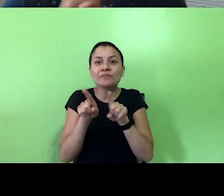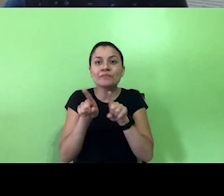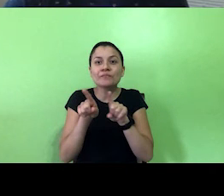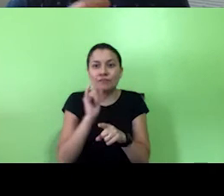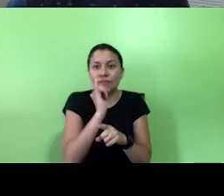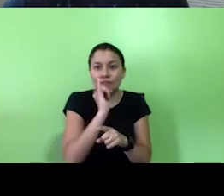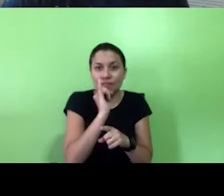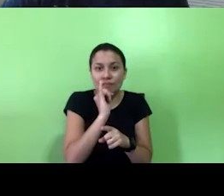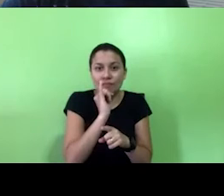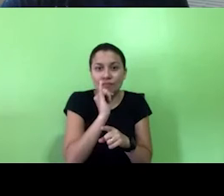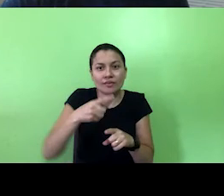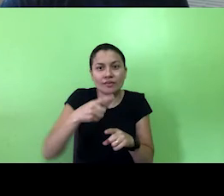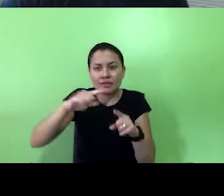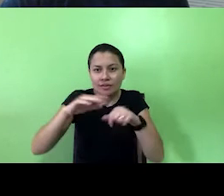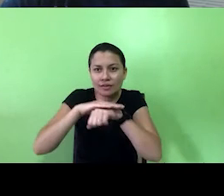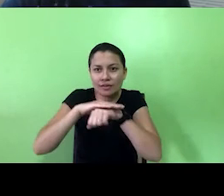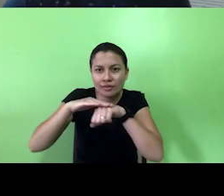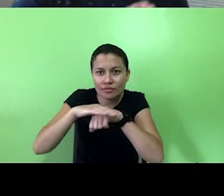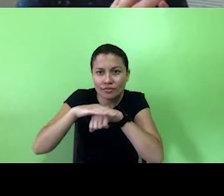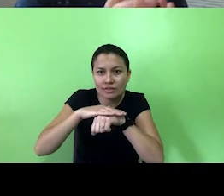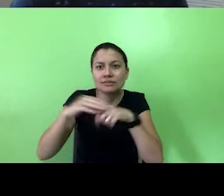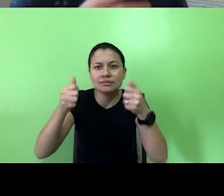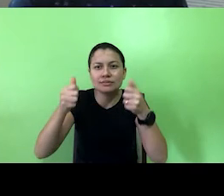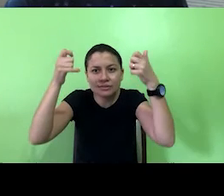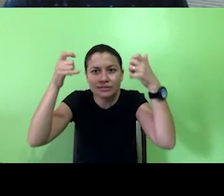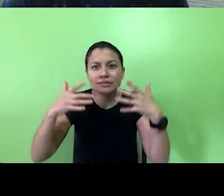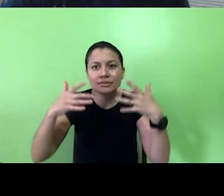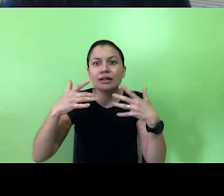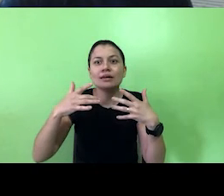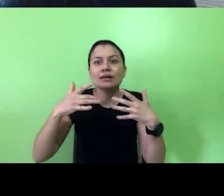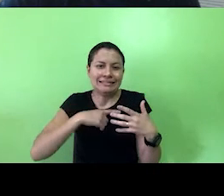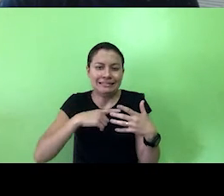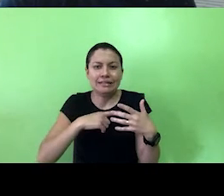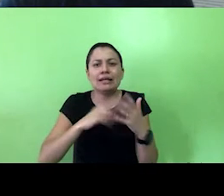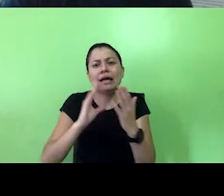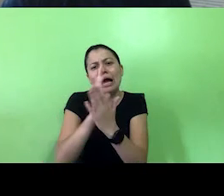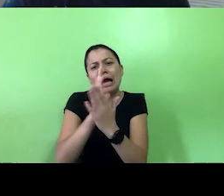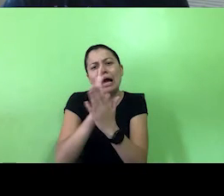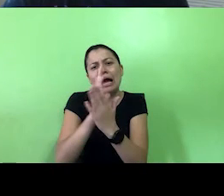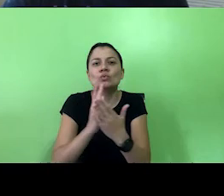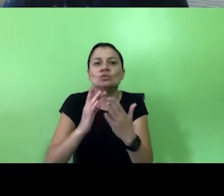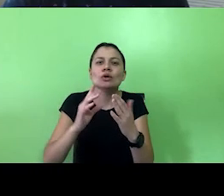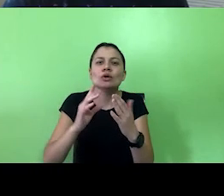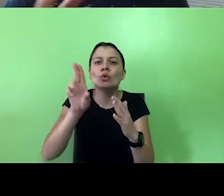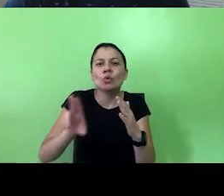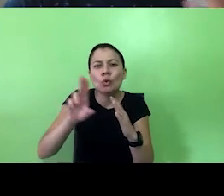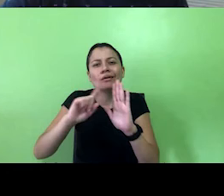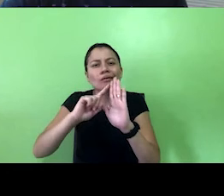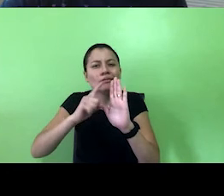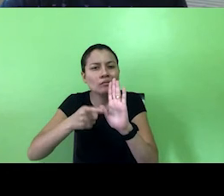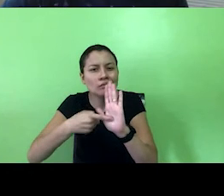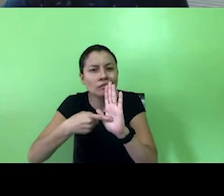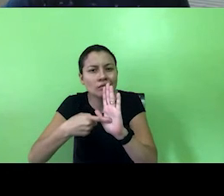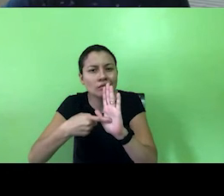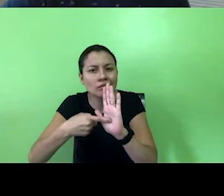algum momento a gente estava conversando sobre os bonequinhos que são utilizados em algumas aplicações de Libras, né, como o Rentalk